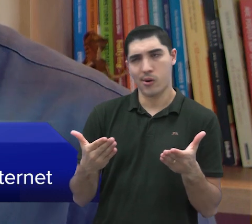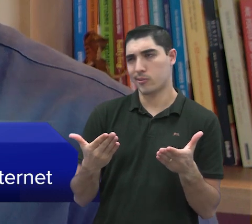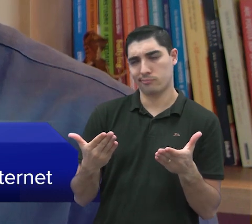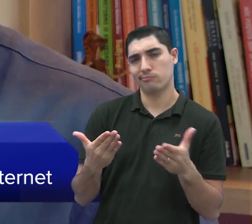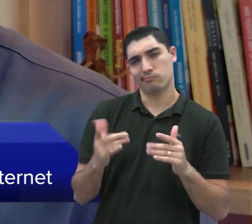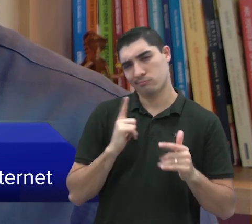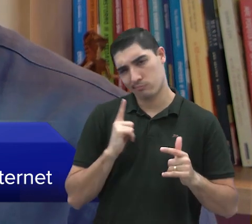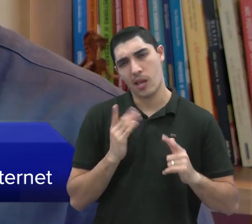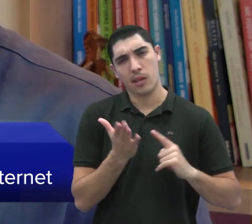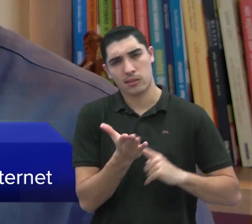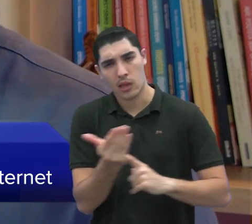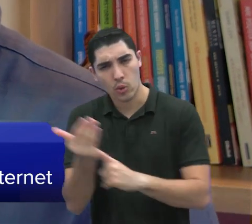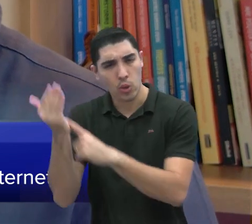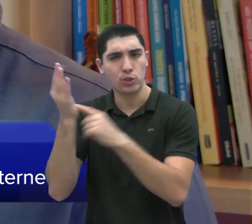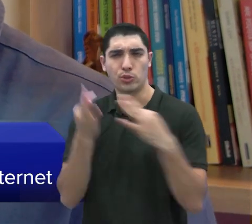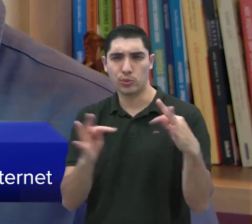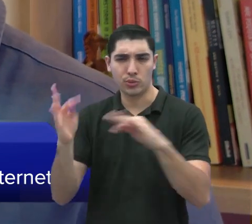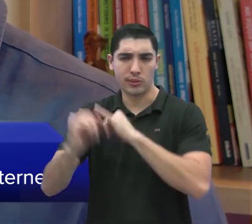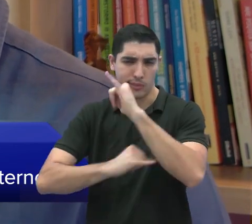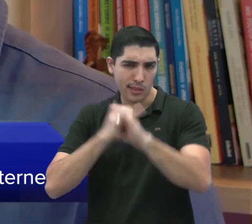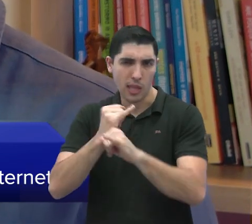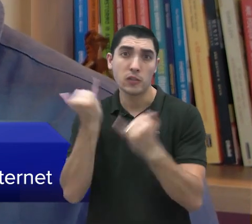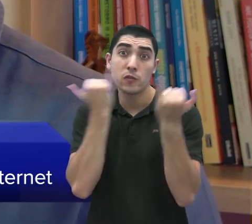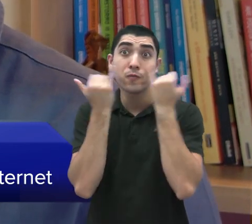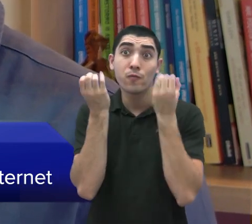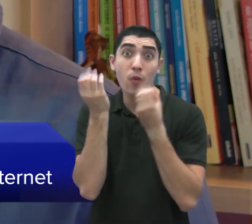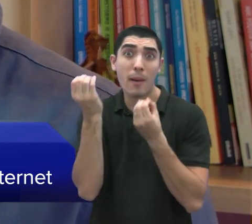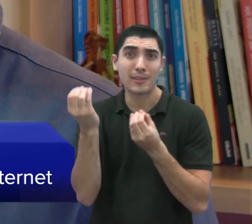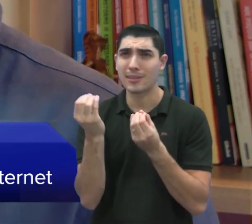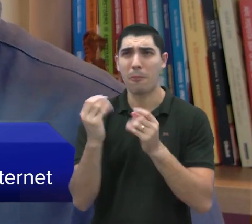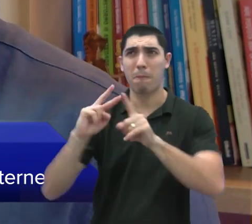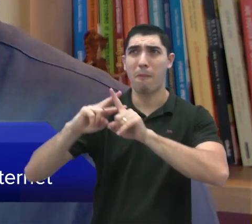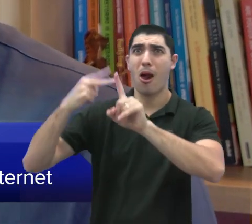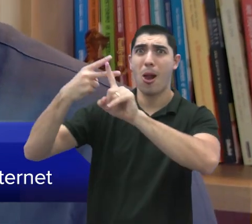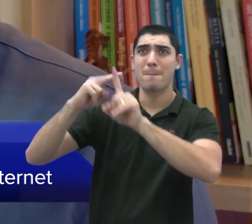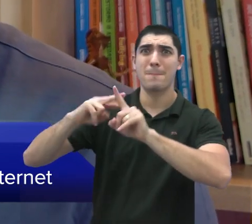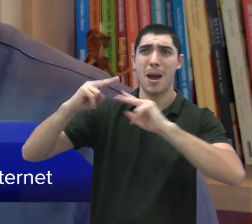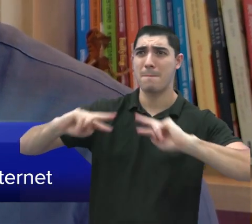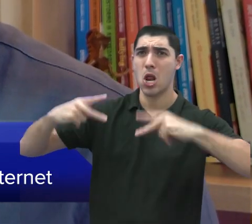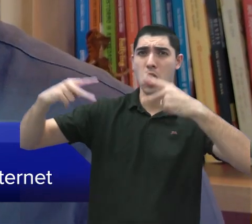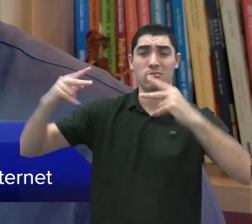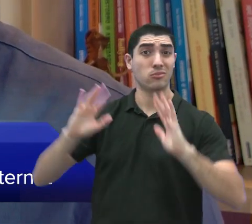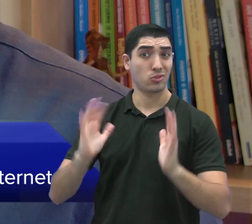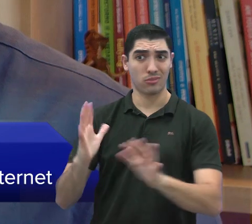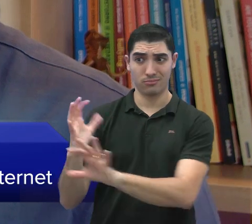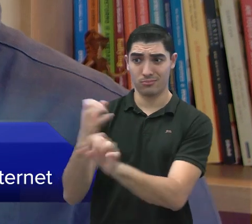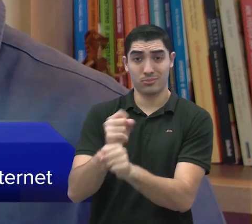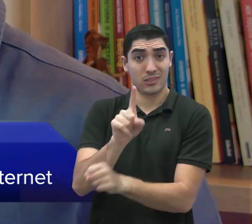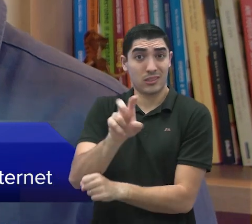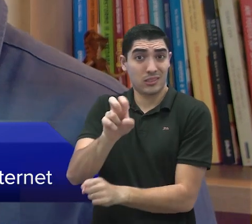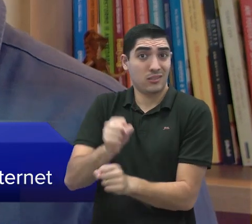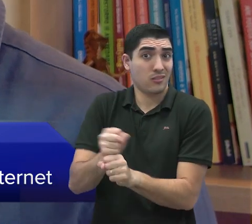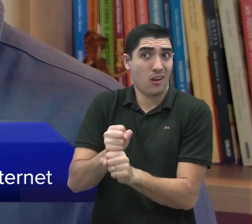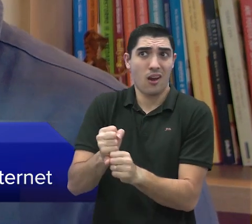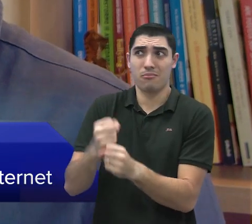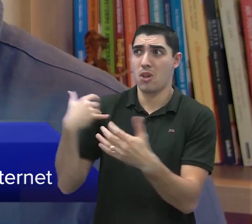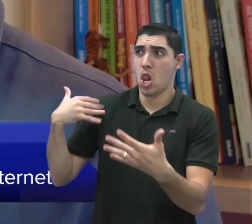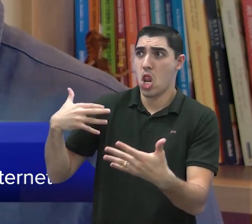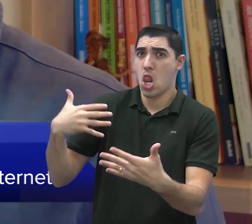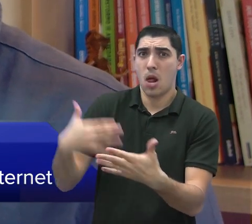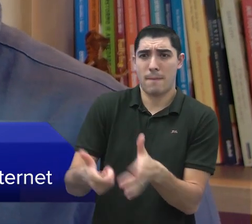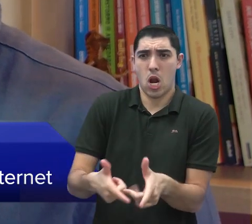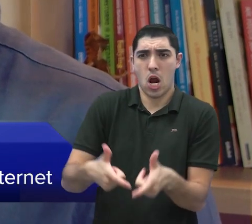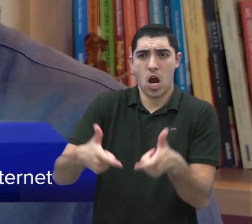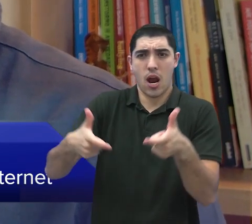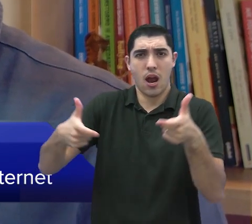nós estamos na era da informação, da internet, dos compartilhamentos em massa, praticamente há um pouco mais de 15 anos.